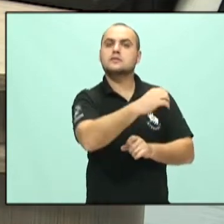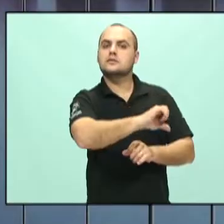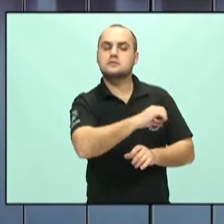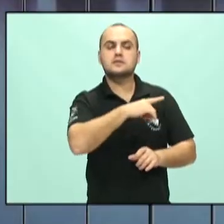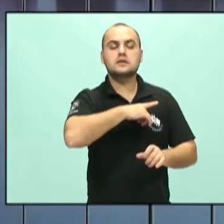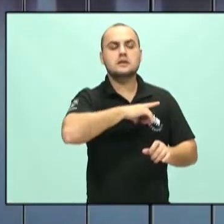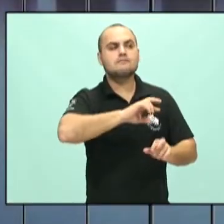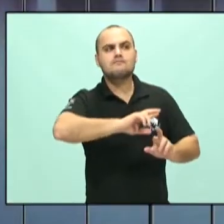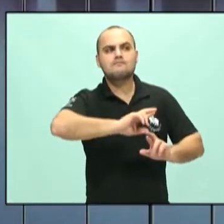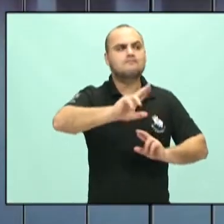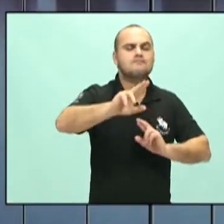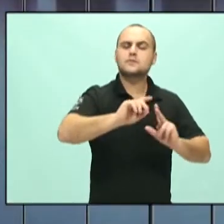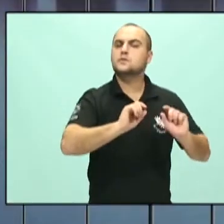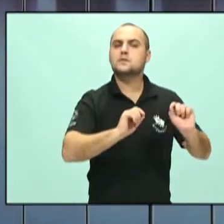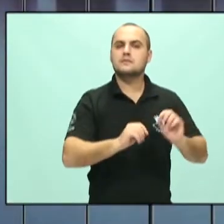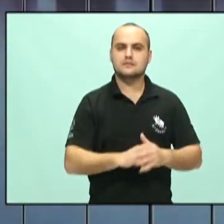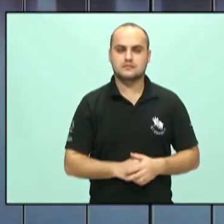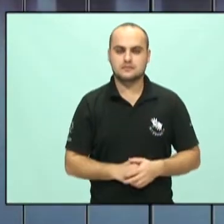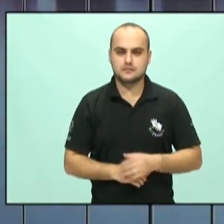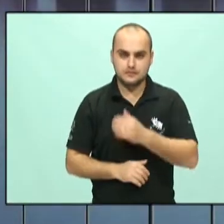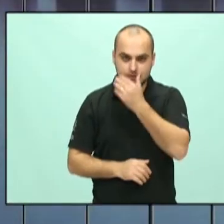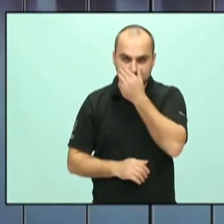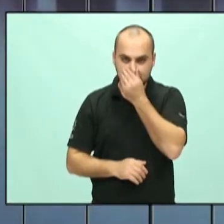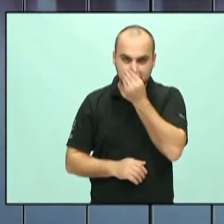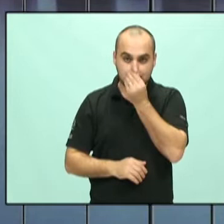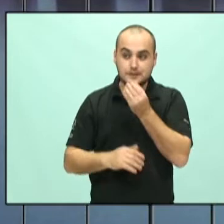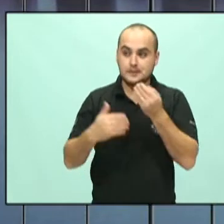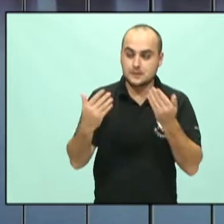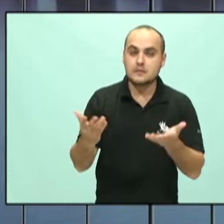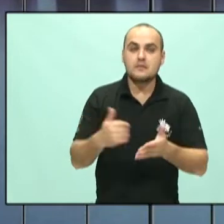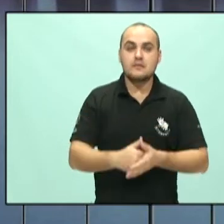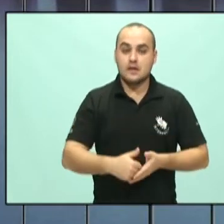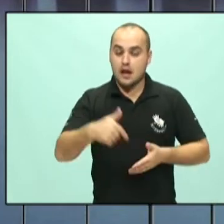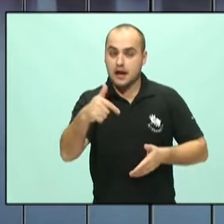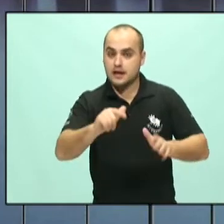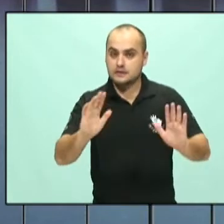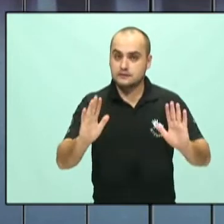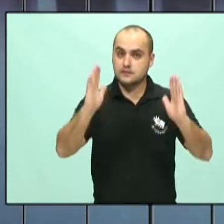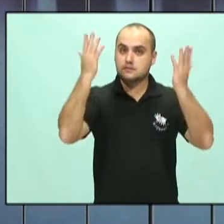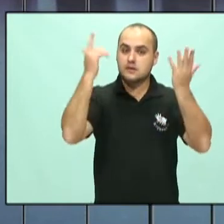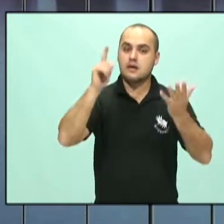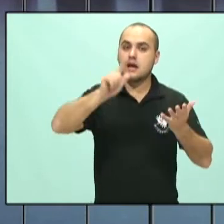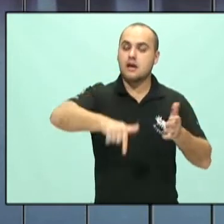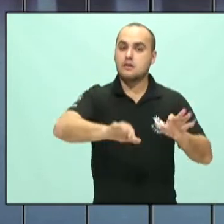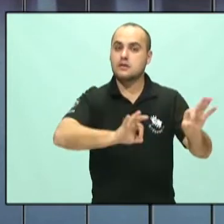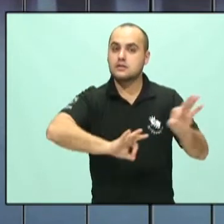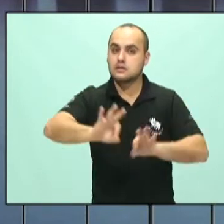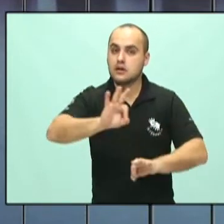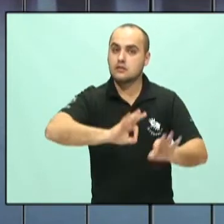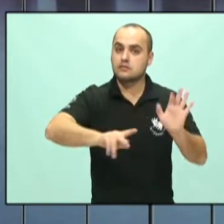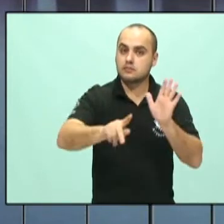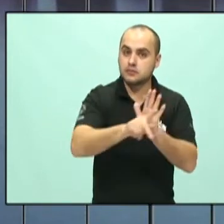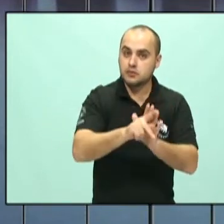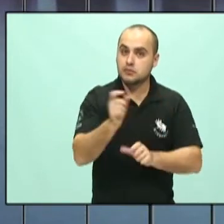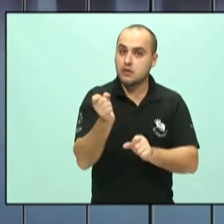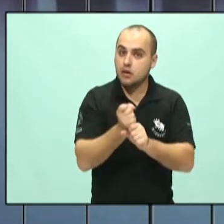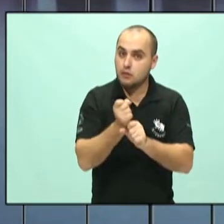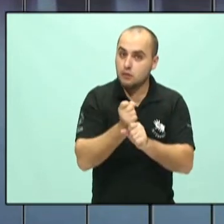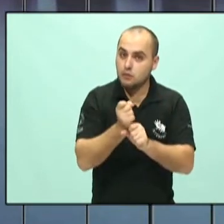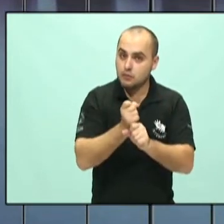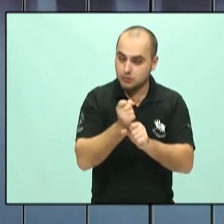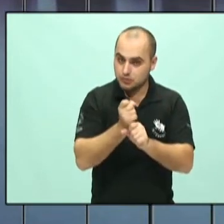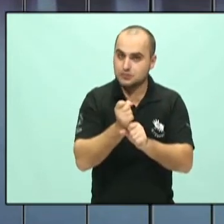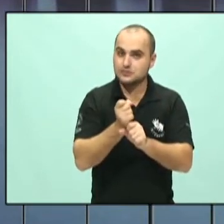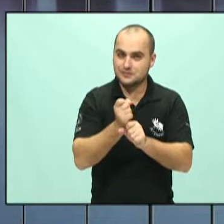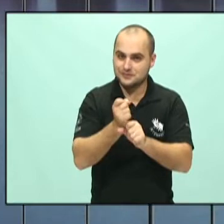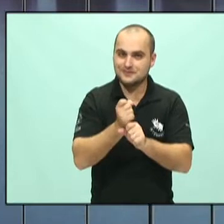Dourada, ele é um festival de cinema que ele é organizado pelos alunos do curso de produção audiovisual. Foi criado ainda em 2012, né, em